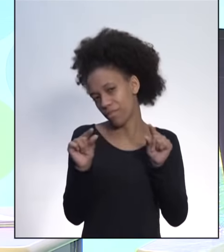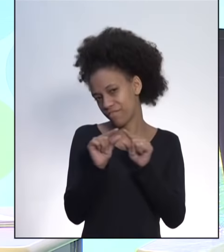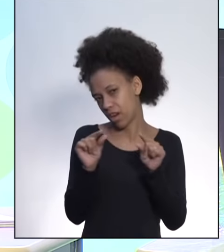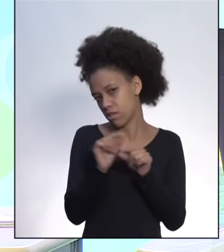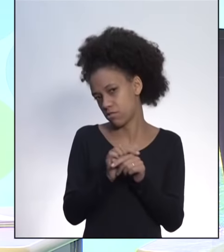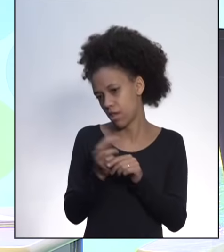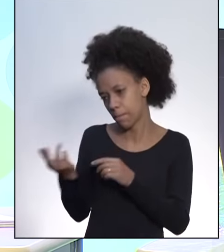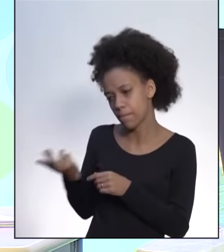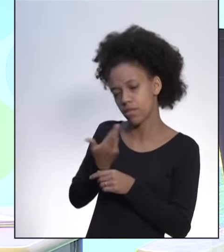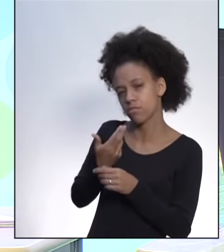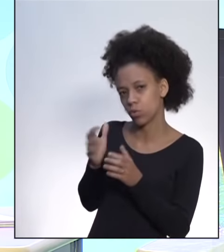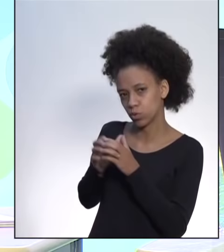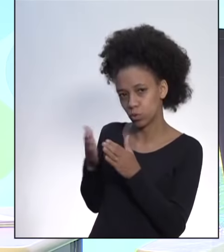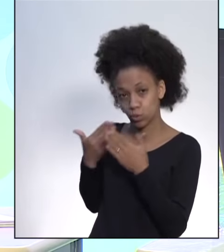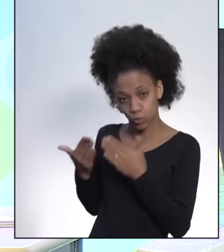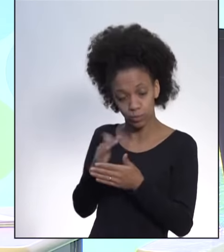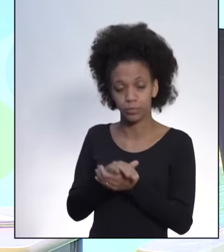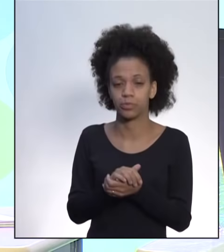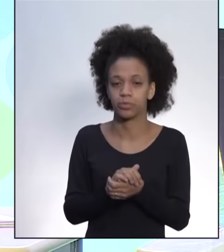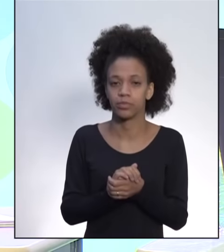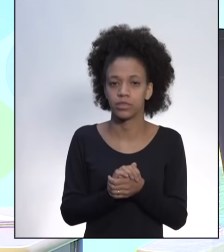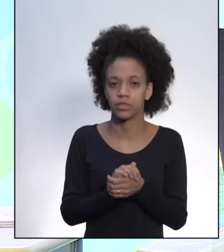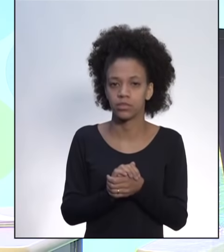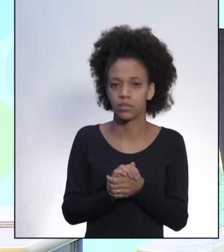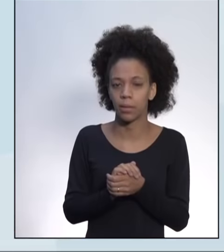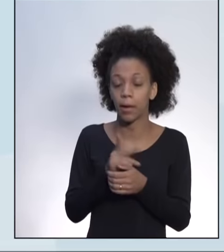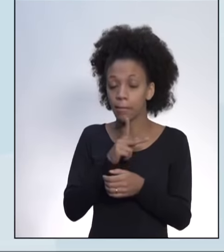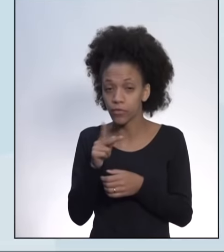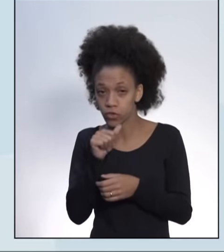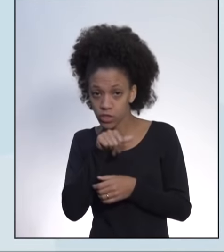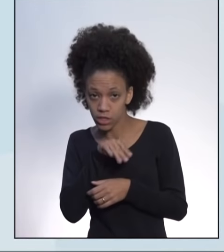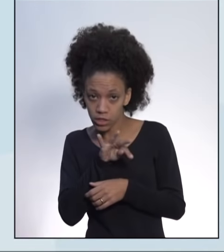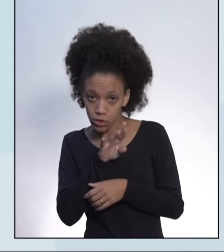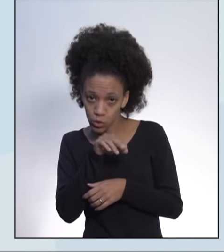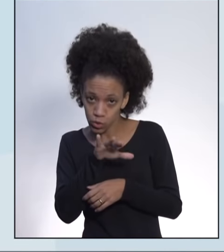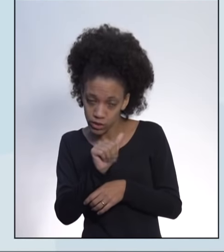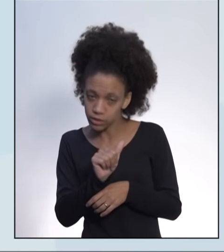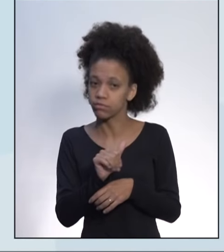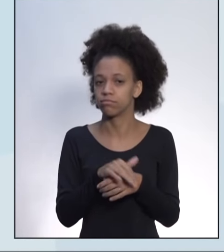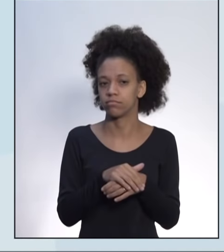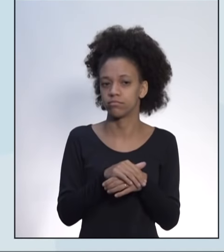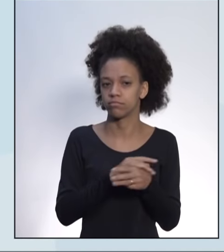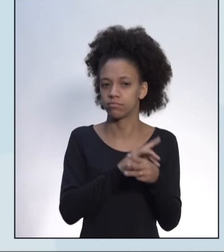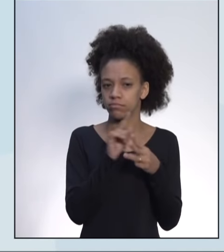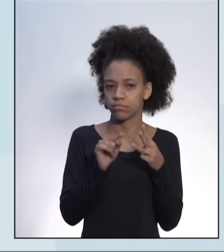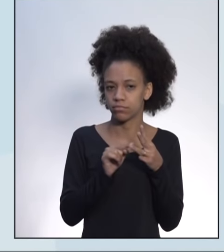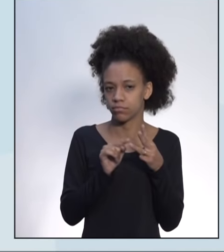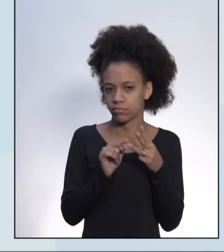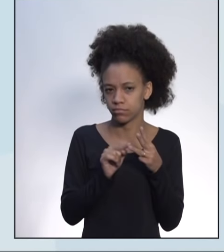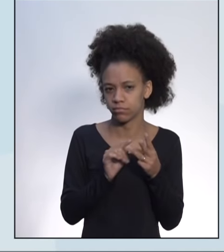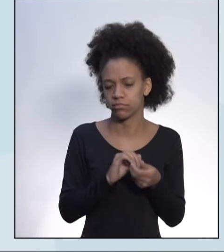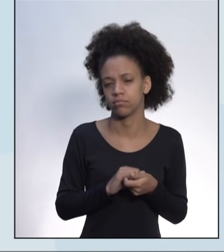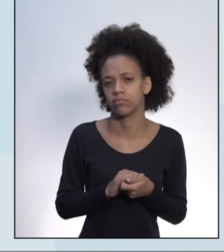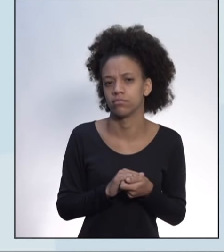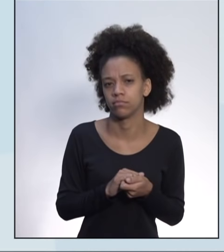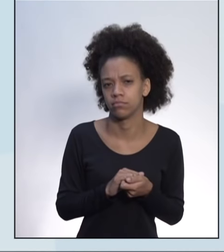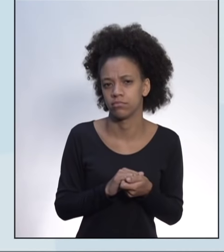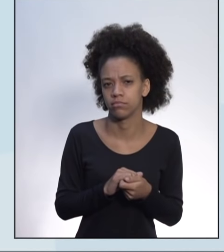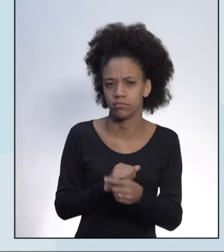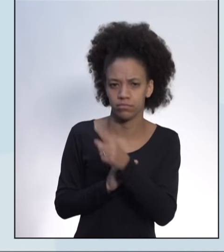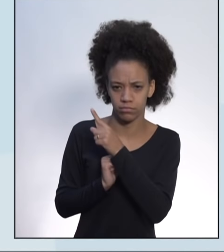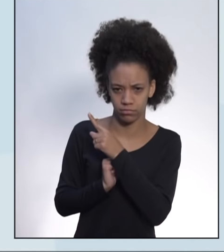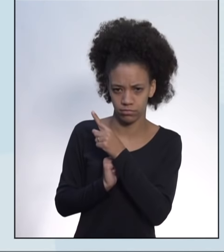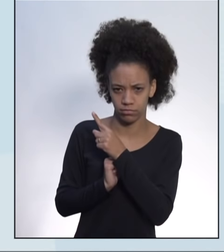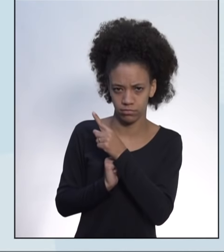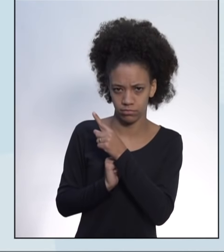frase ok então vocês vão colocar para mim para professora antônia ver melhor sites who